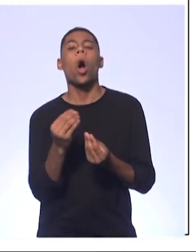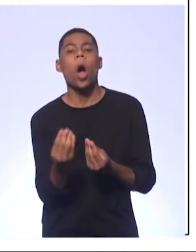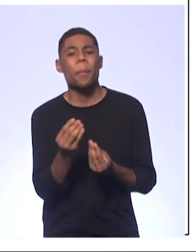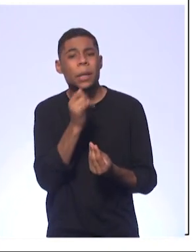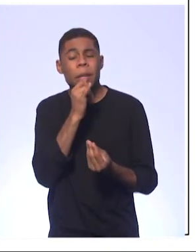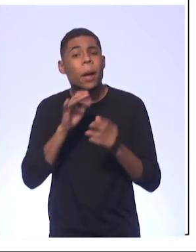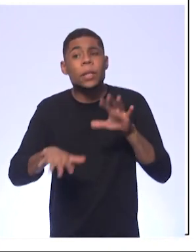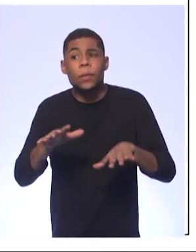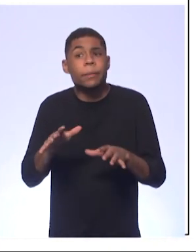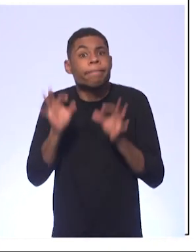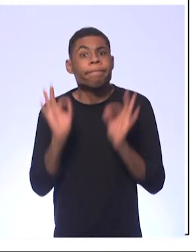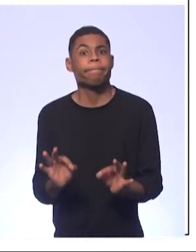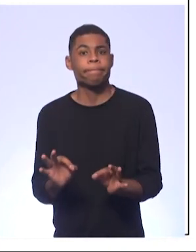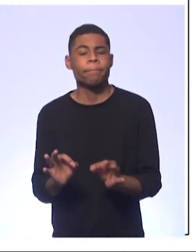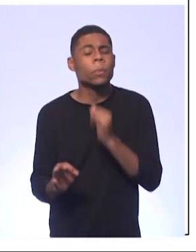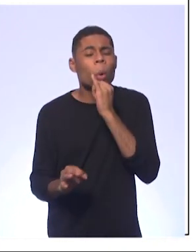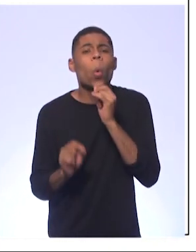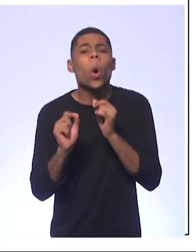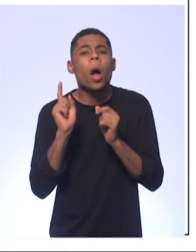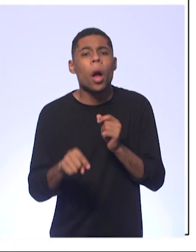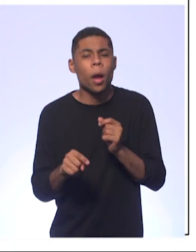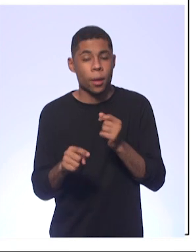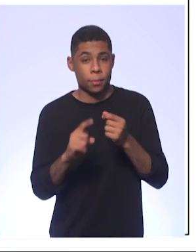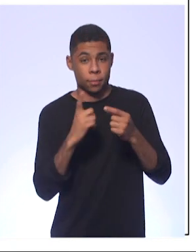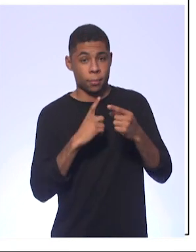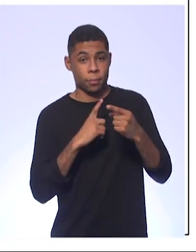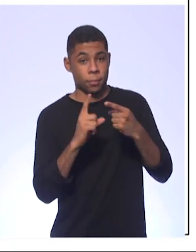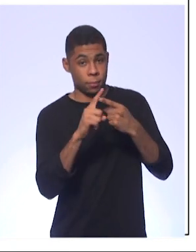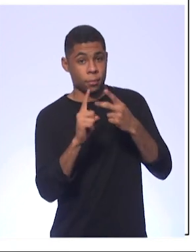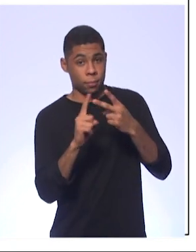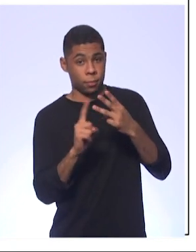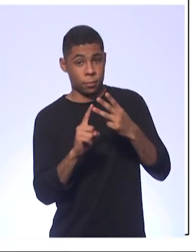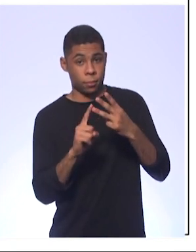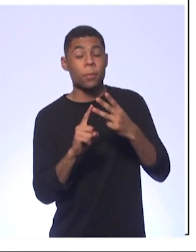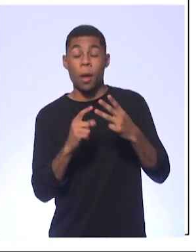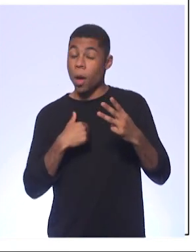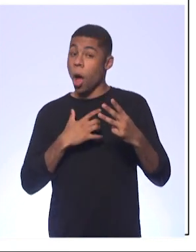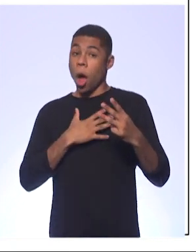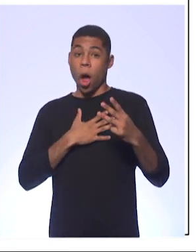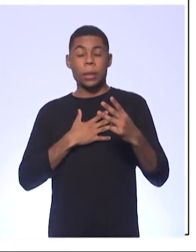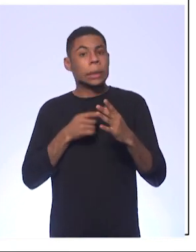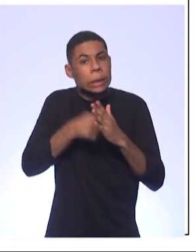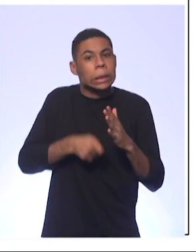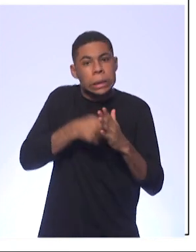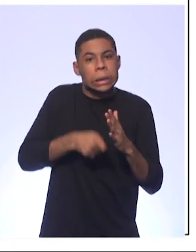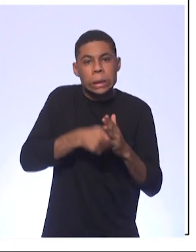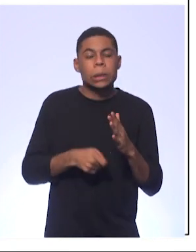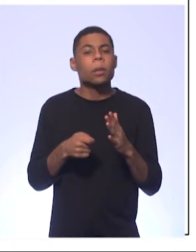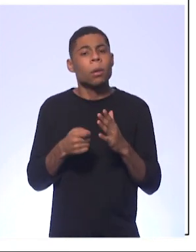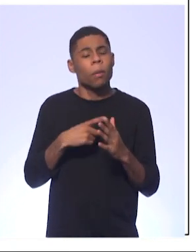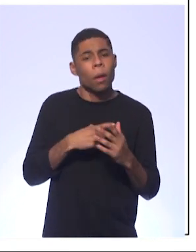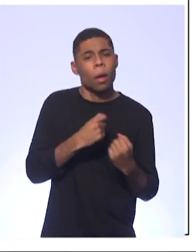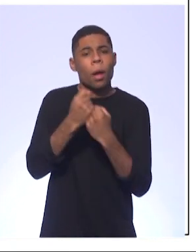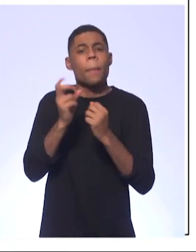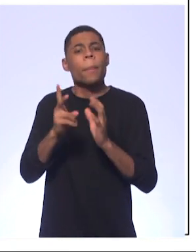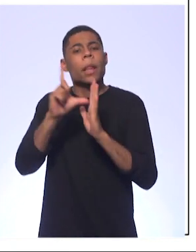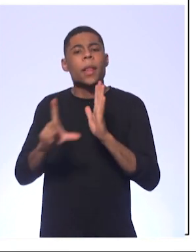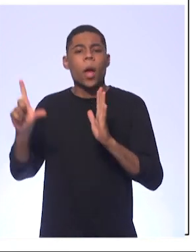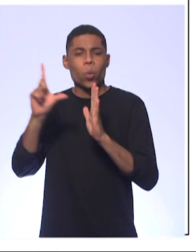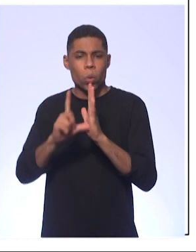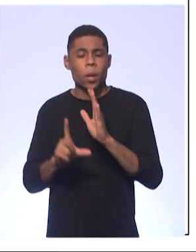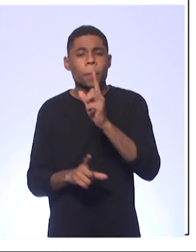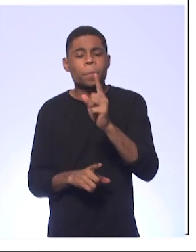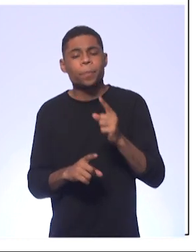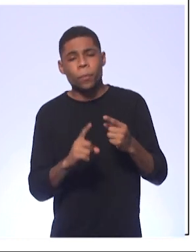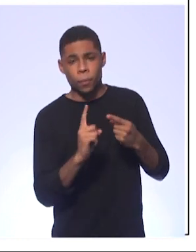muito concretas. Então, que são 3 as dimensões que eu gosto de insistir, apoiado na literatura.